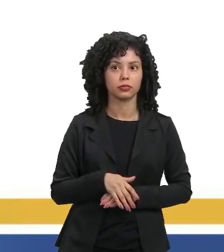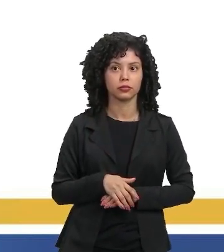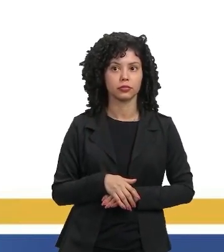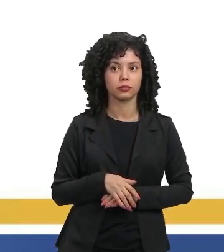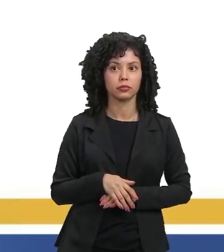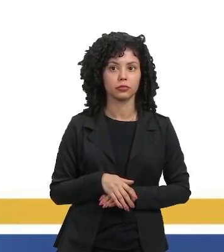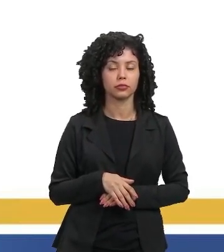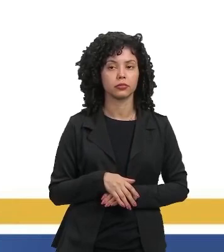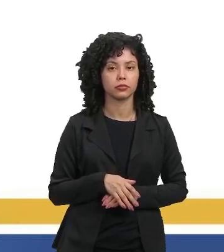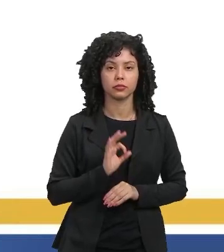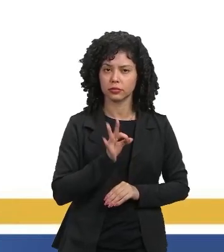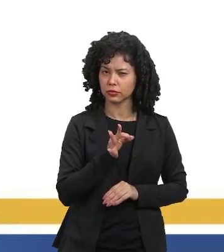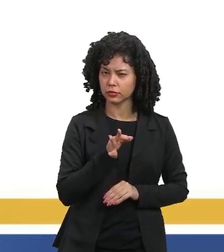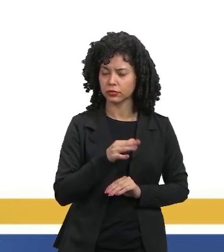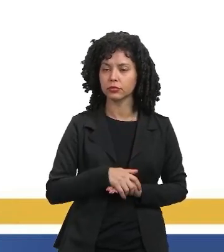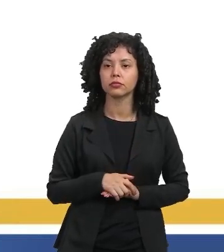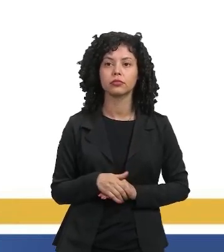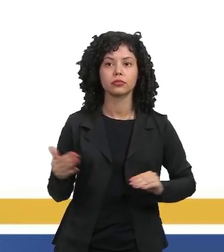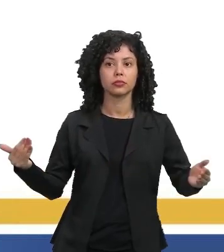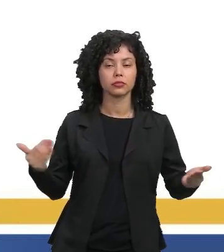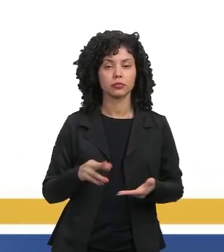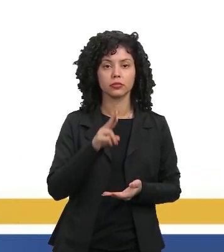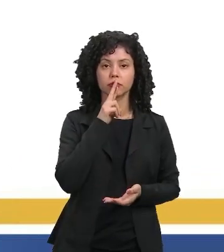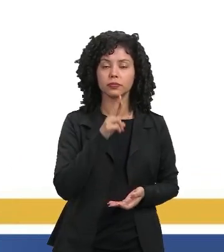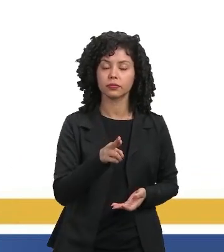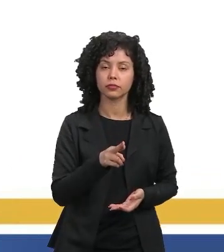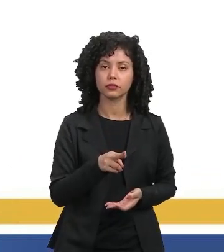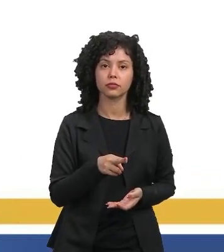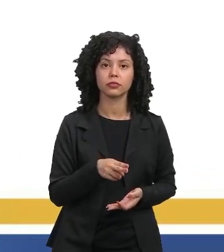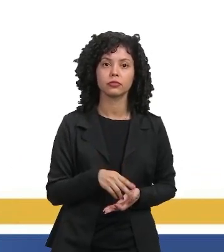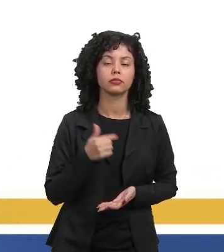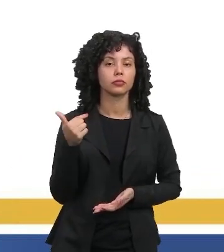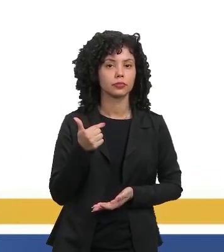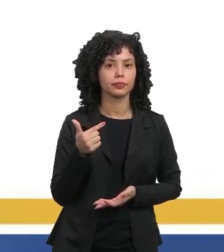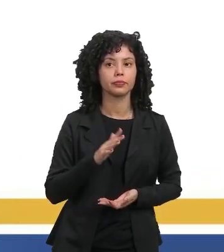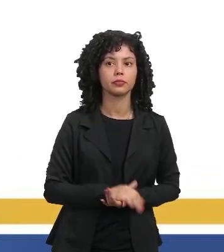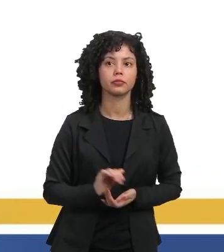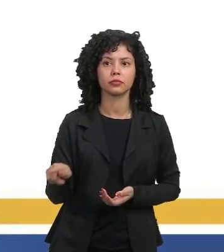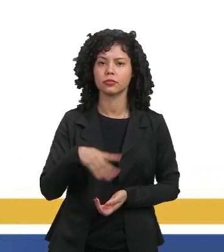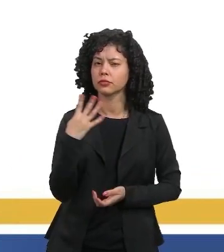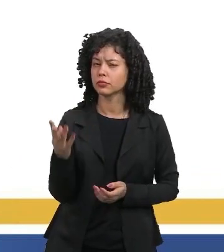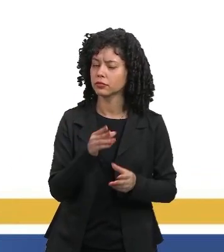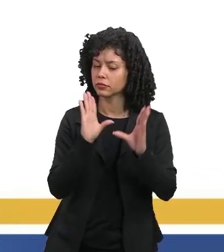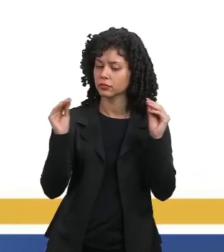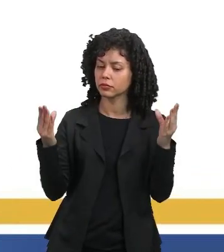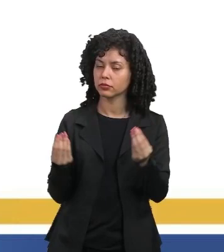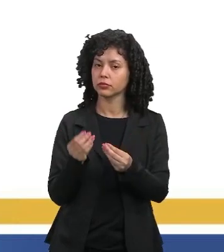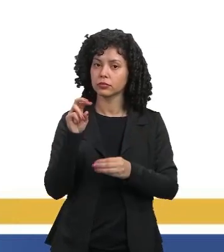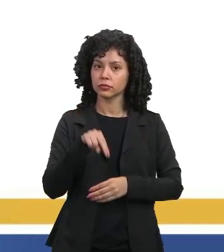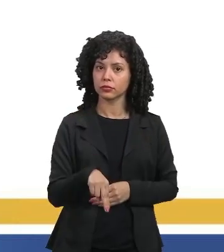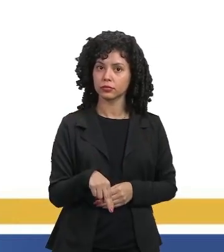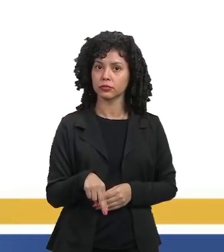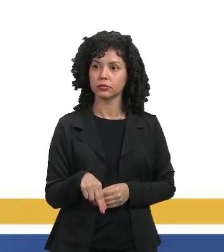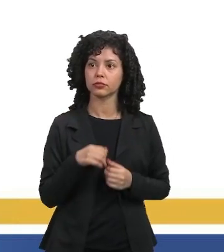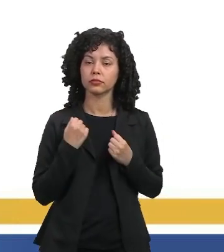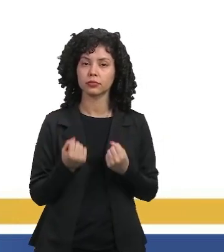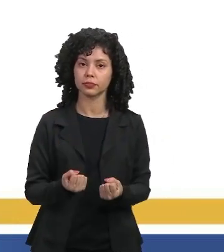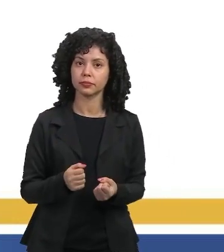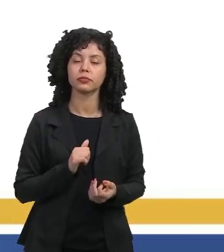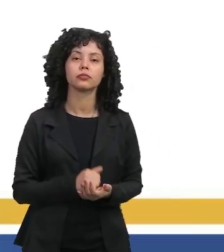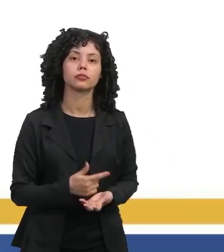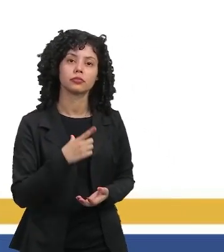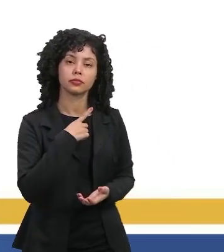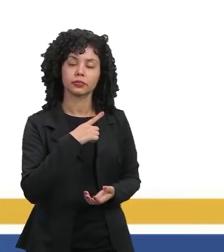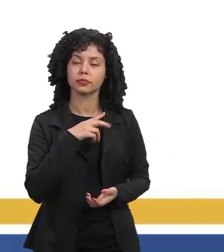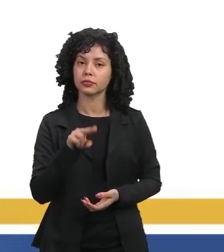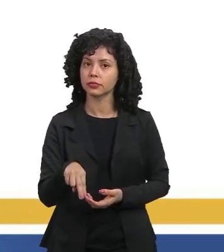C. Certinho? Agora vamos calcular lá no 2 quanto é que a substância N pesa. Está dizendo